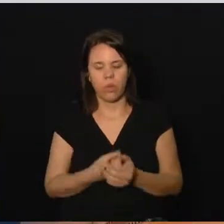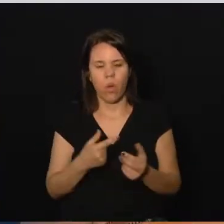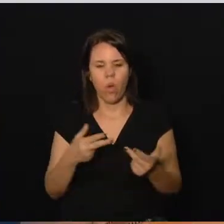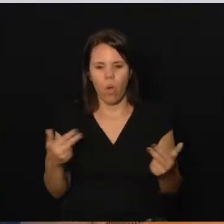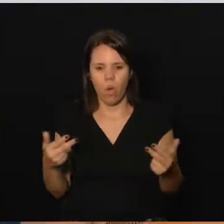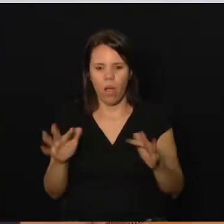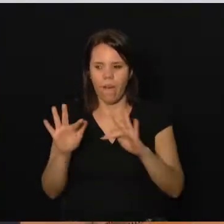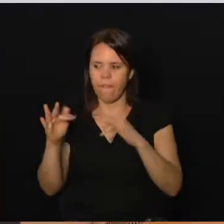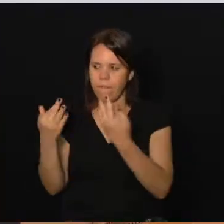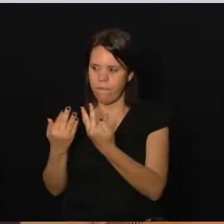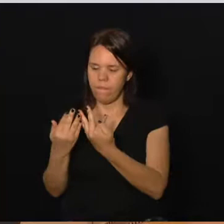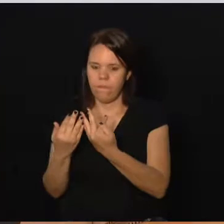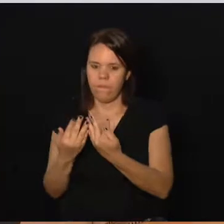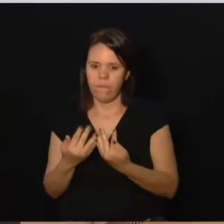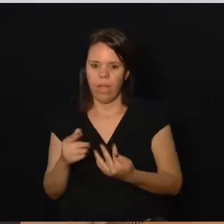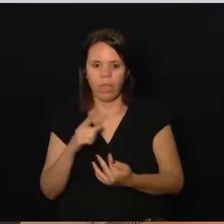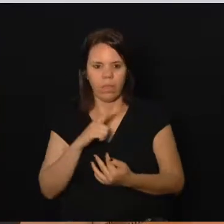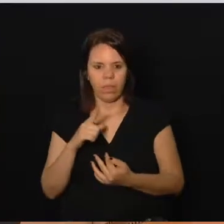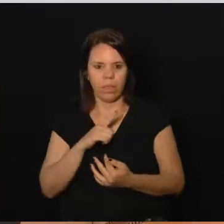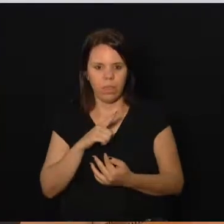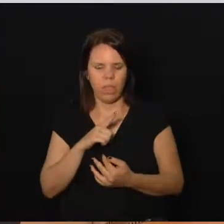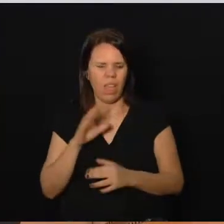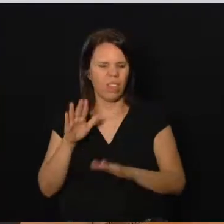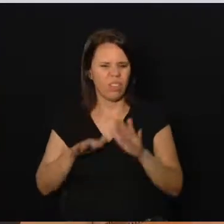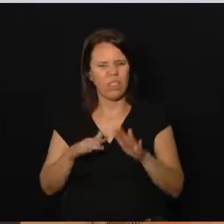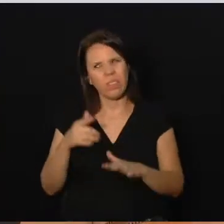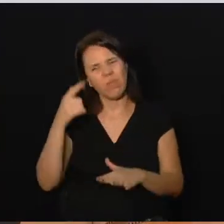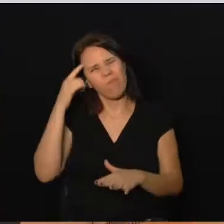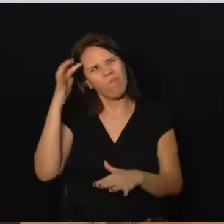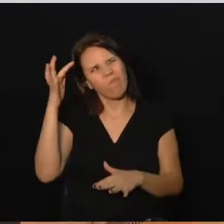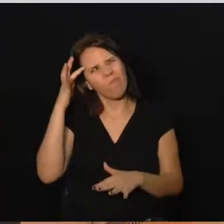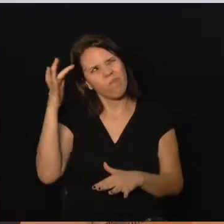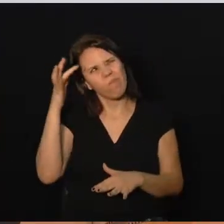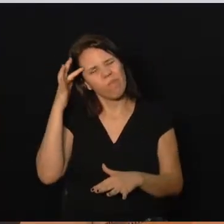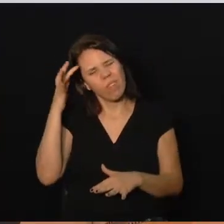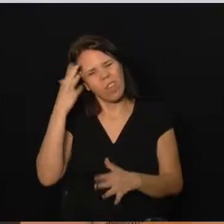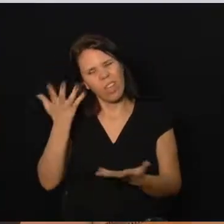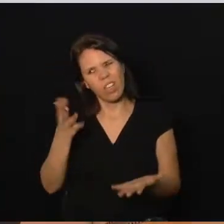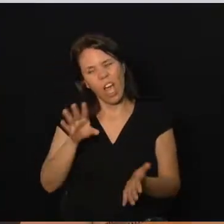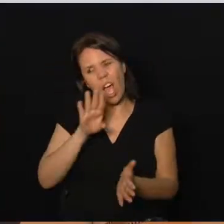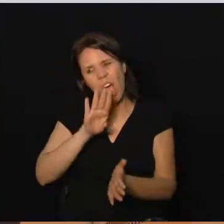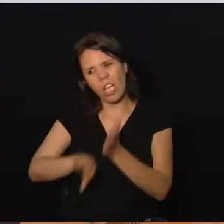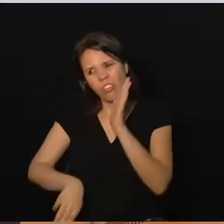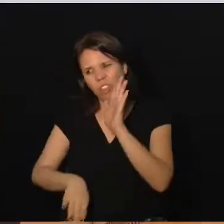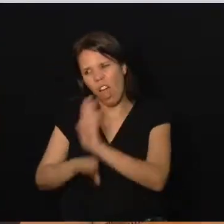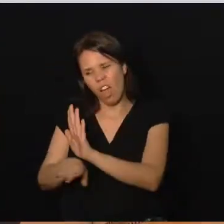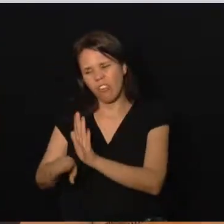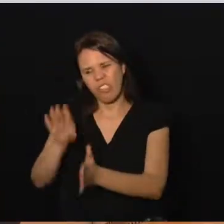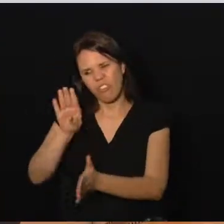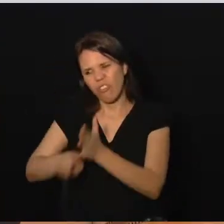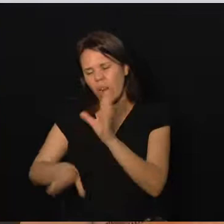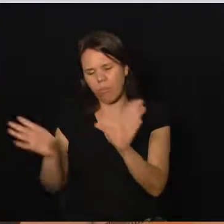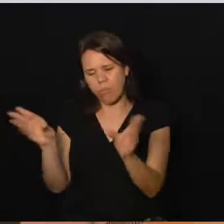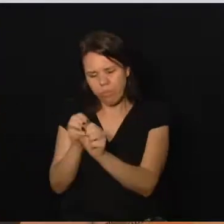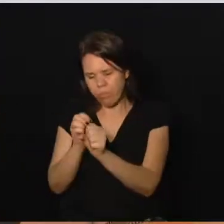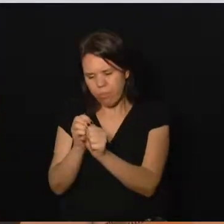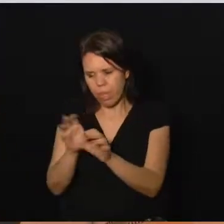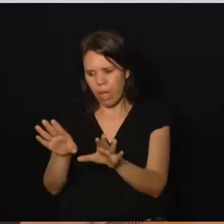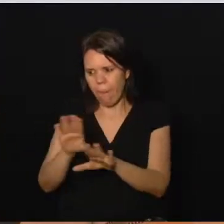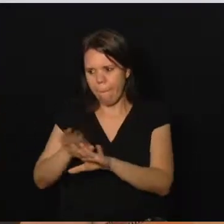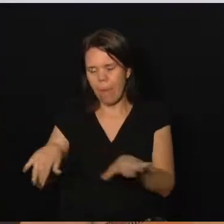a família ela tem um mito. E eu quero tirar esse mito hoje, que existe